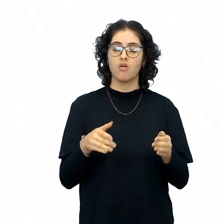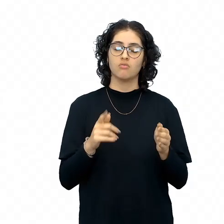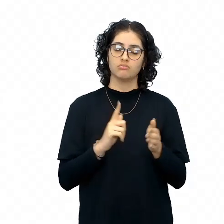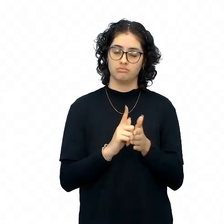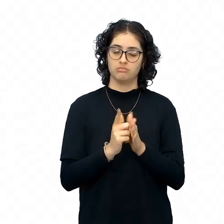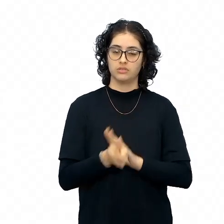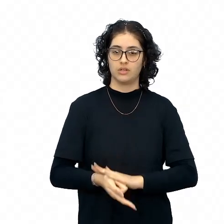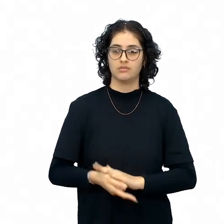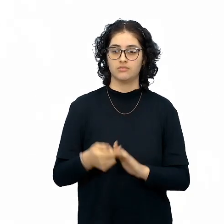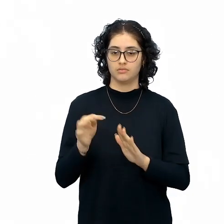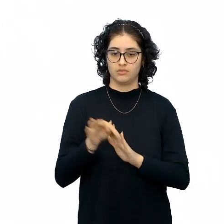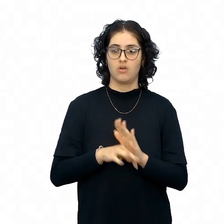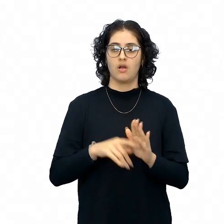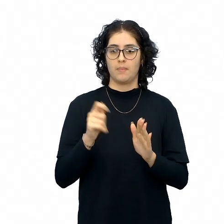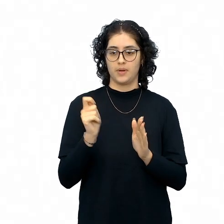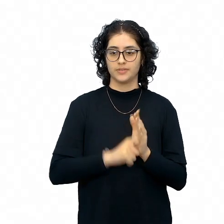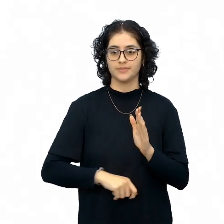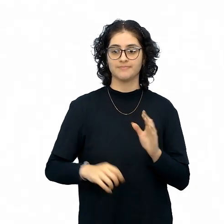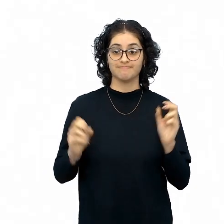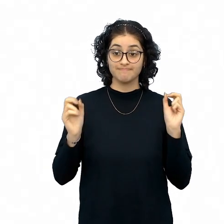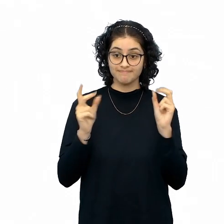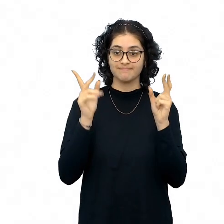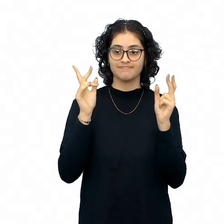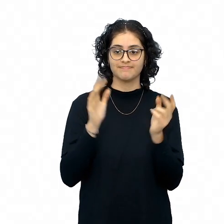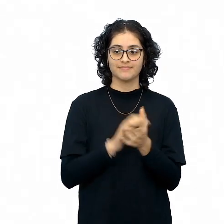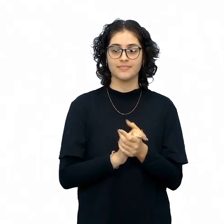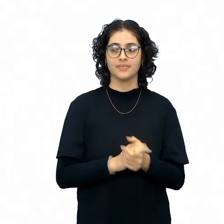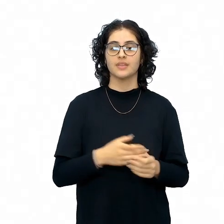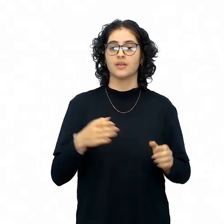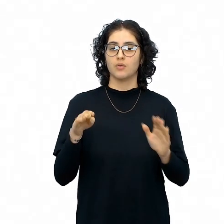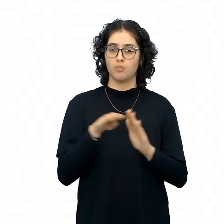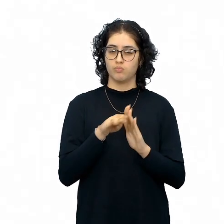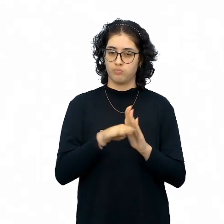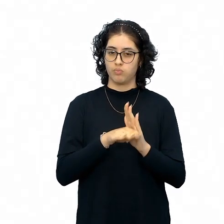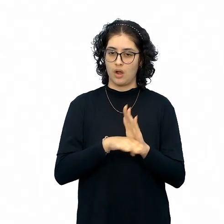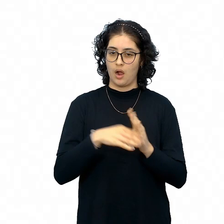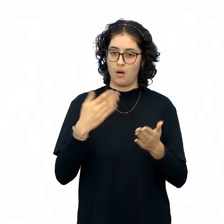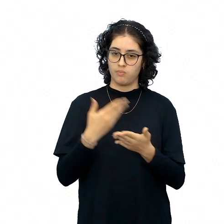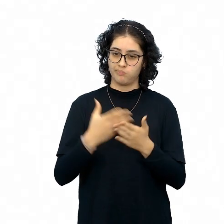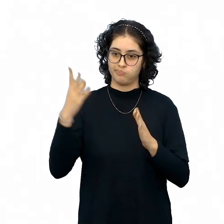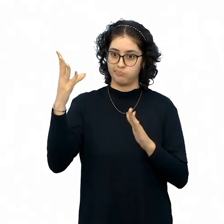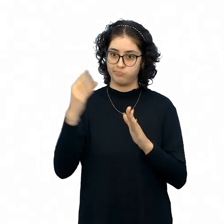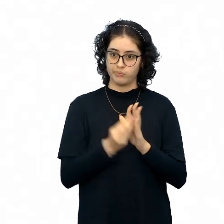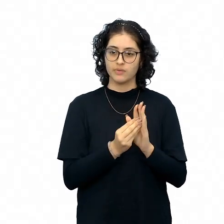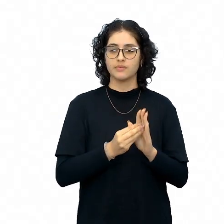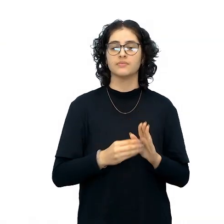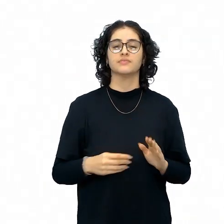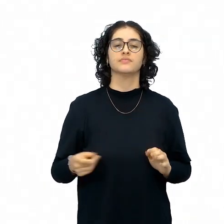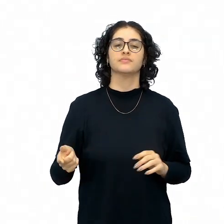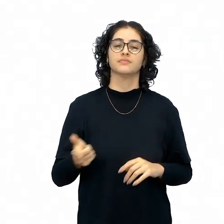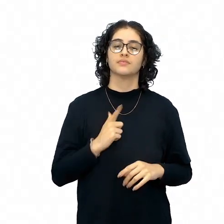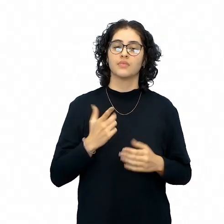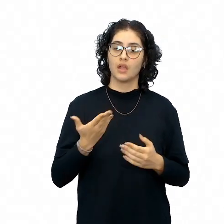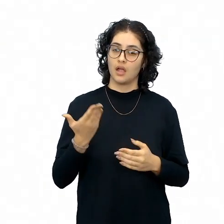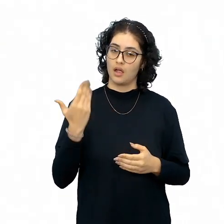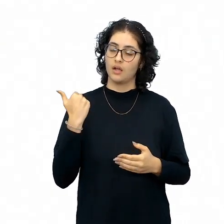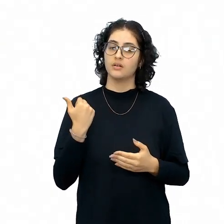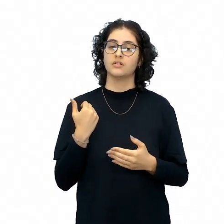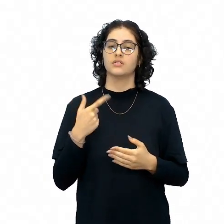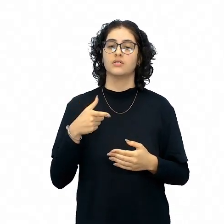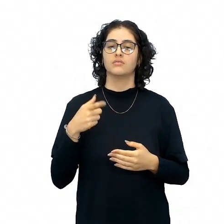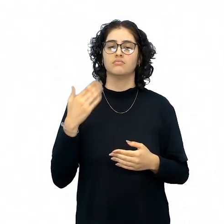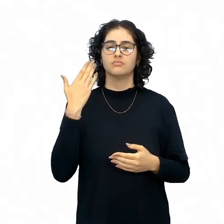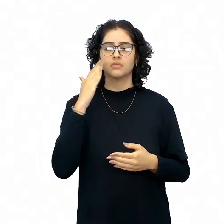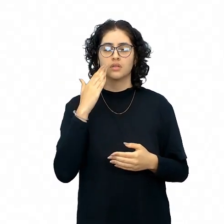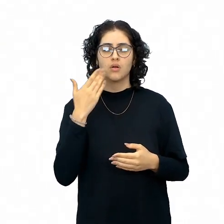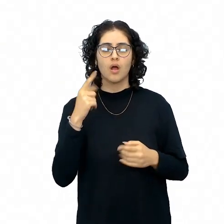ou seja, o abaixo-assinado, ok? Sistematizando essa aula, então nós temos aí, antes da leitura, compreensão